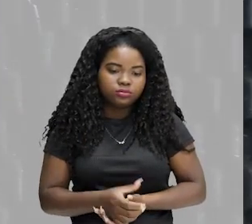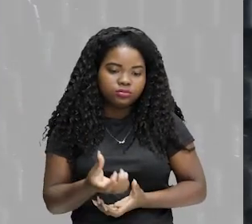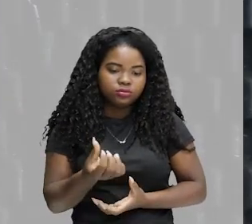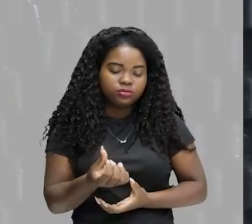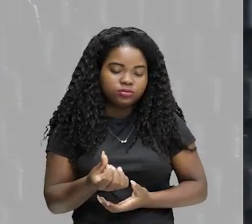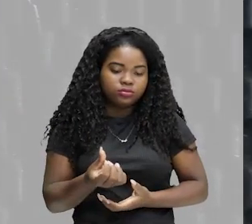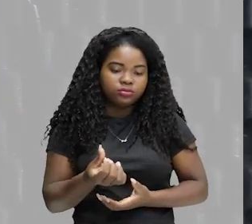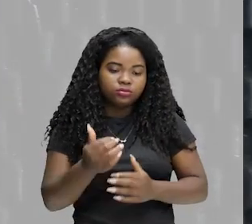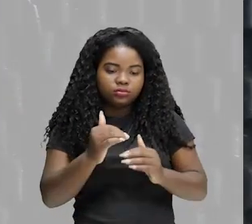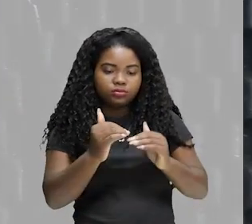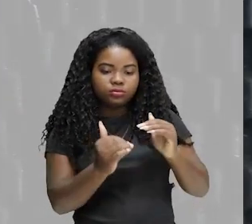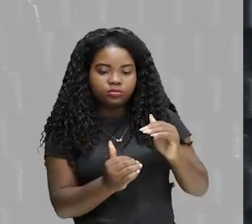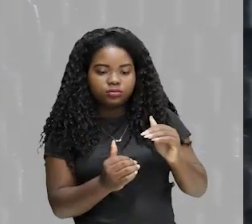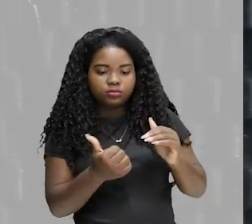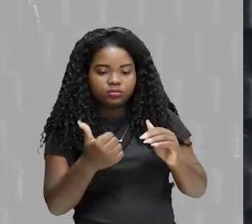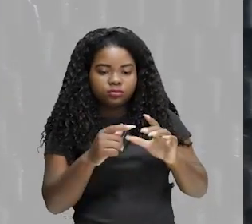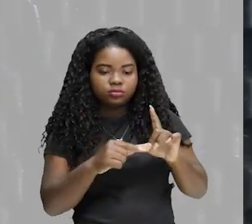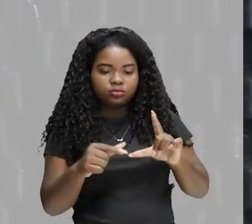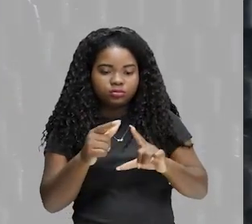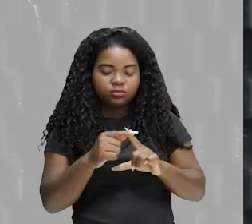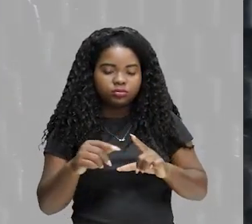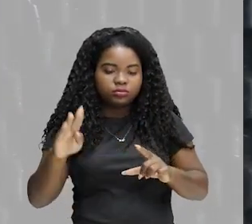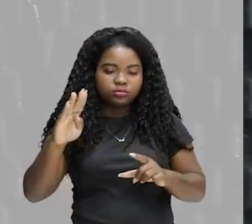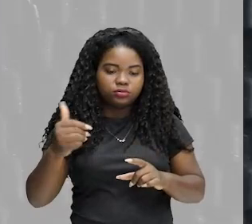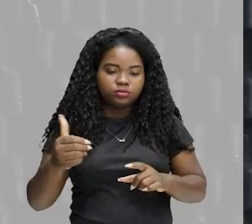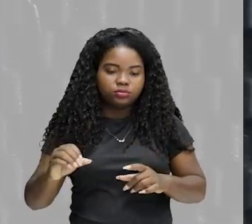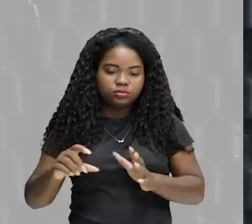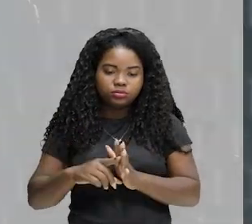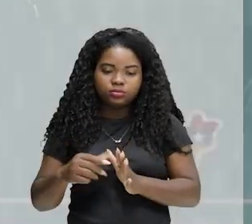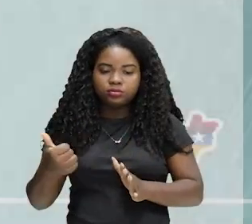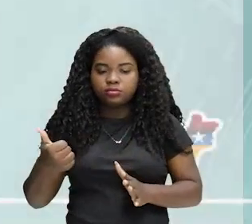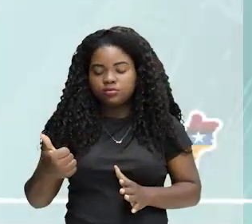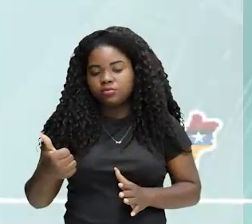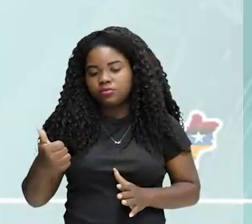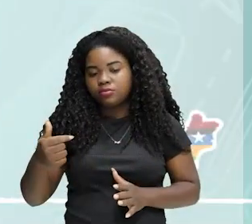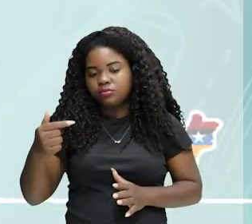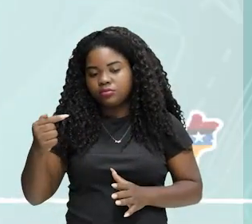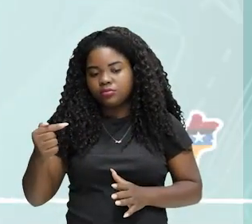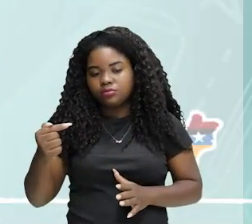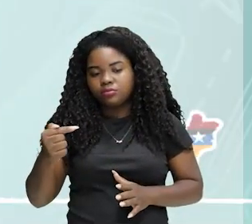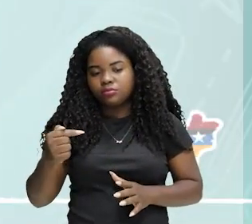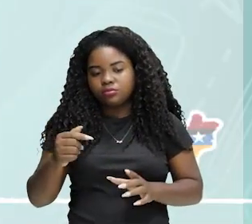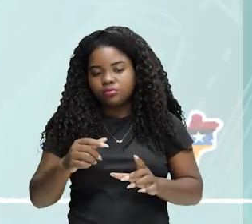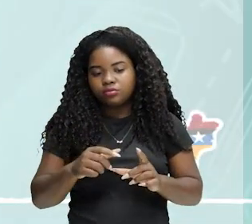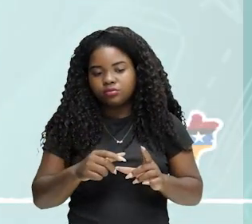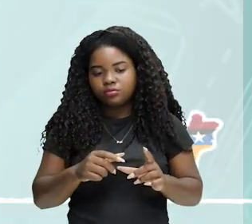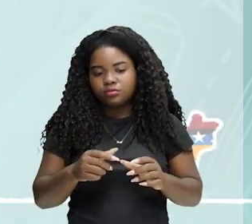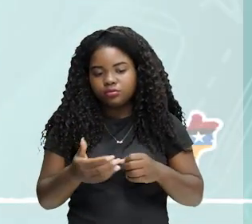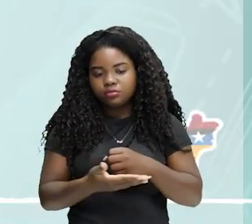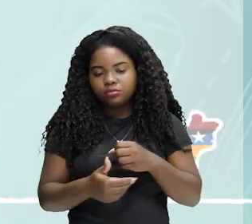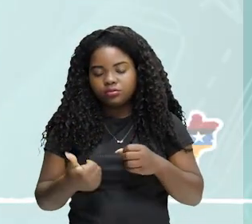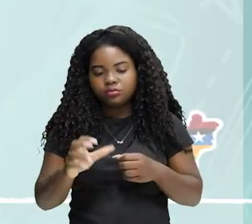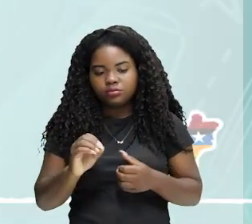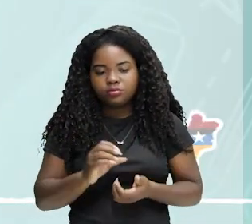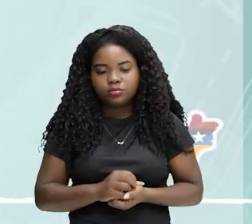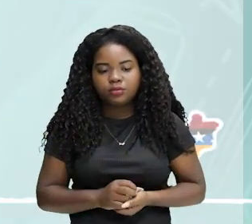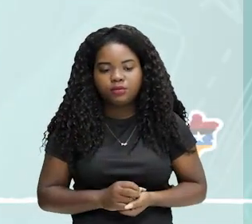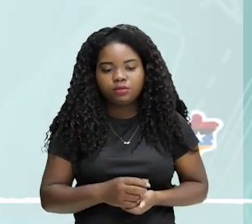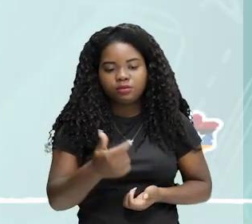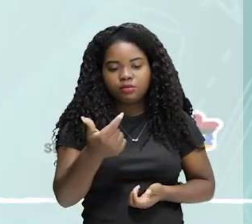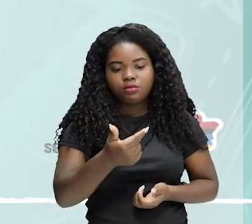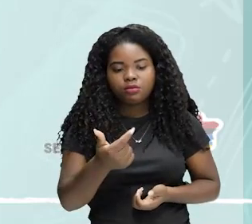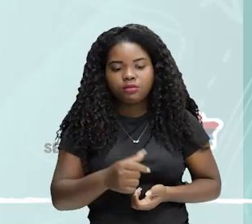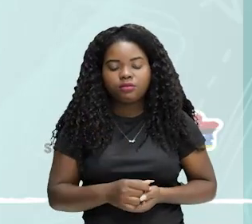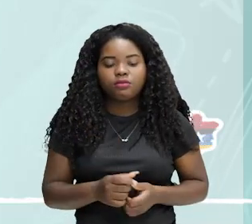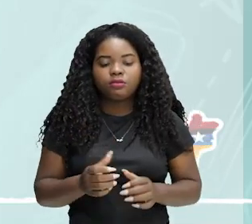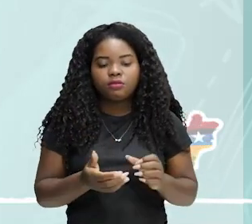de B sobre 10 elevado a menos 7 na base 10, tá? E a segunda, B, log de B sobre 10